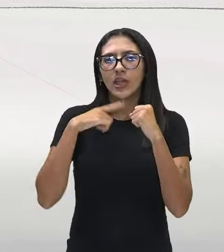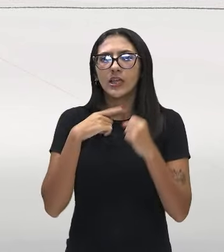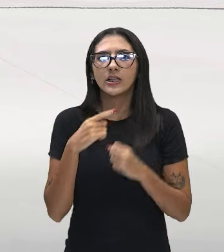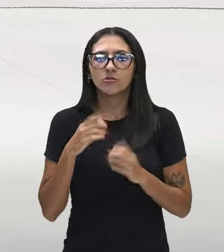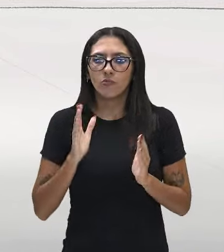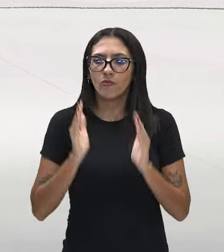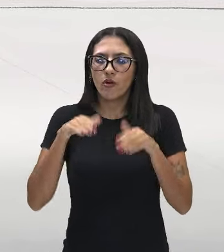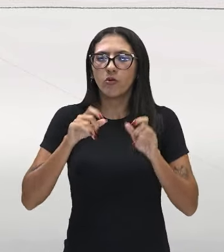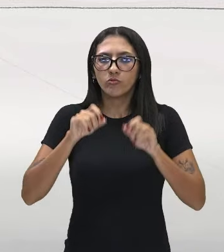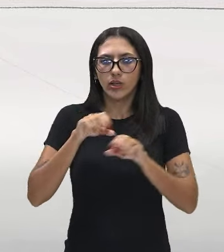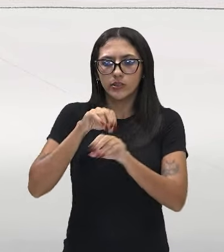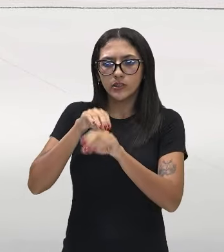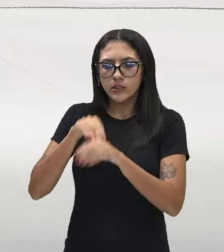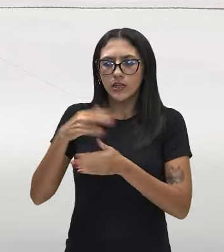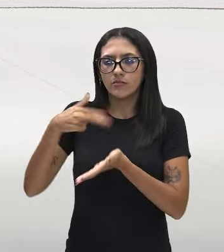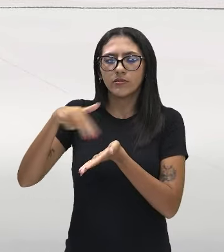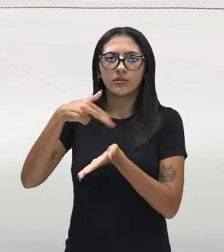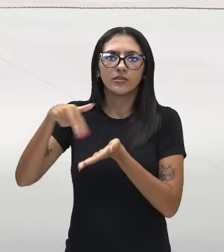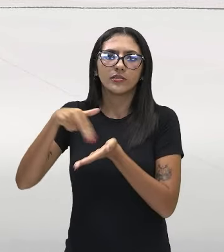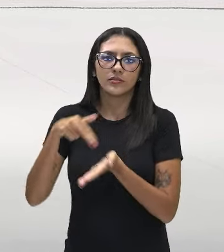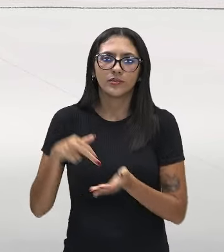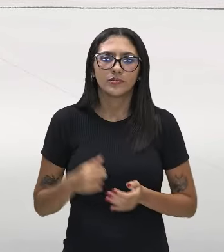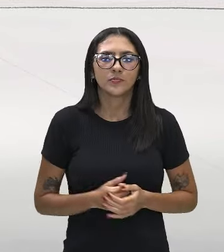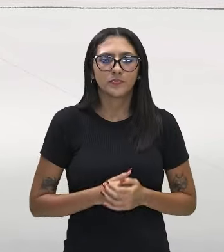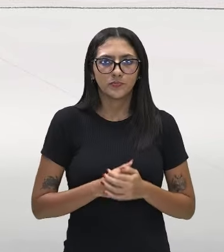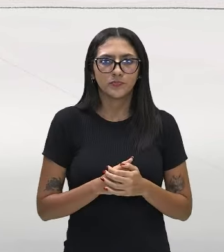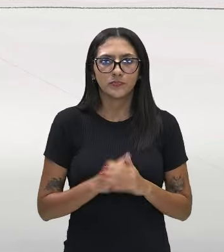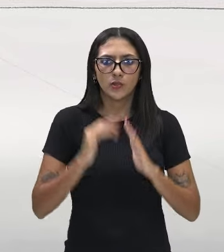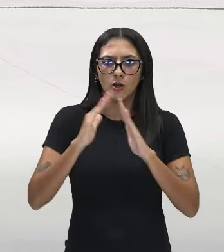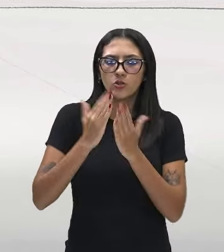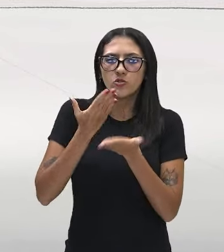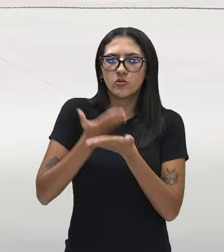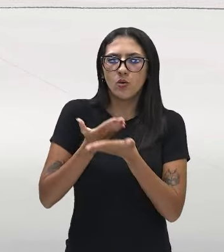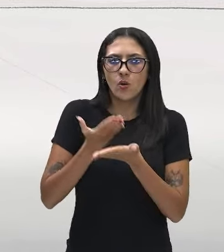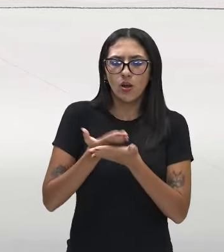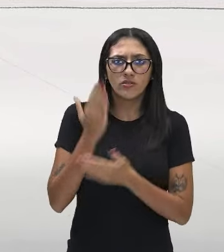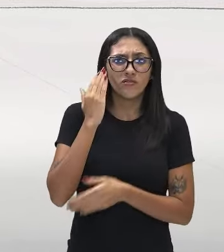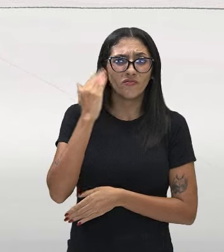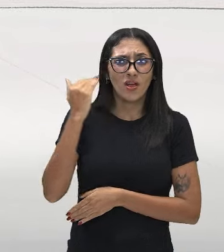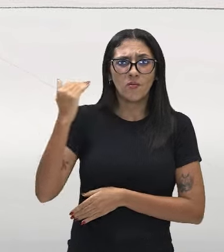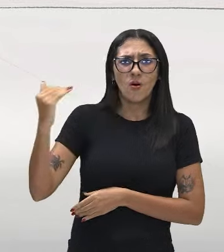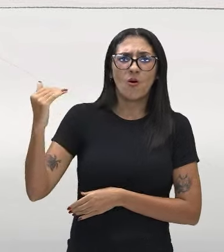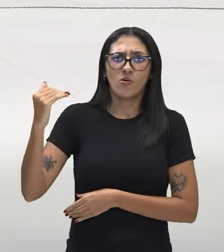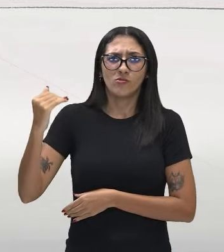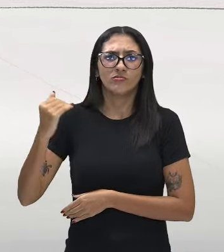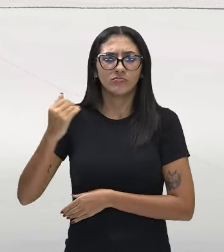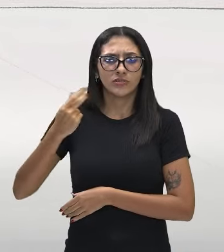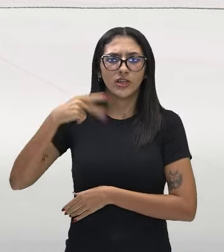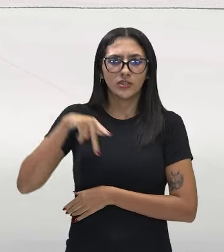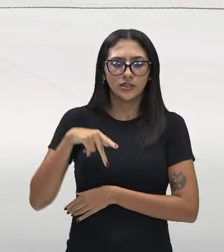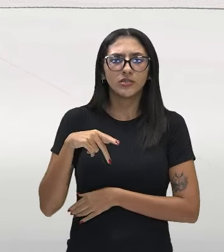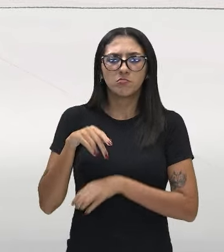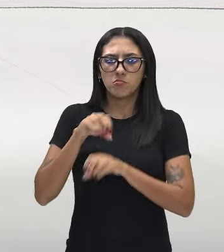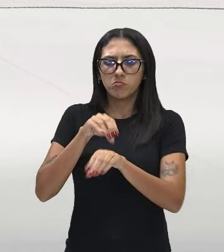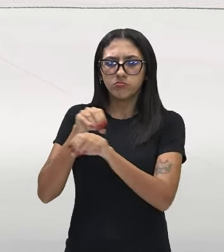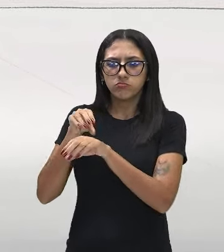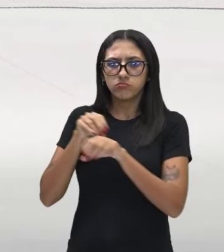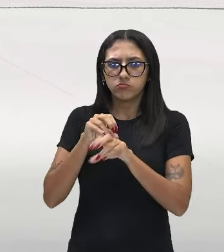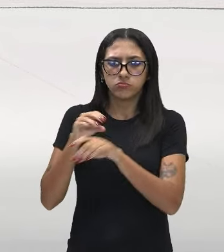na dança. Então, assim, escolas grandes aqui de dança de salão. Exatamente. E aí a dança de salão envolve,